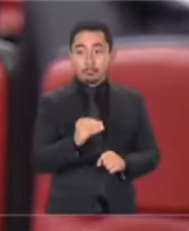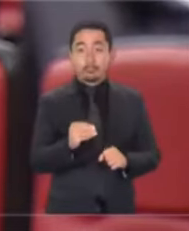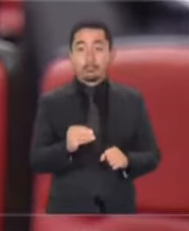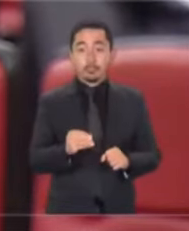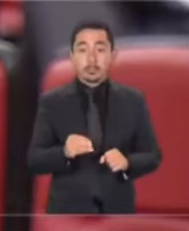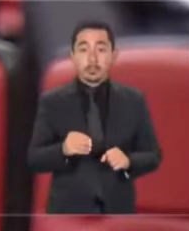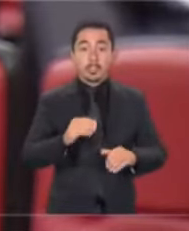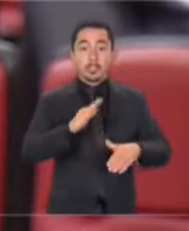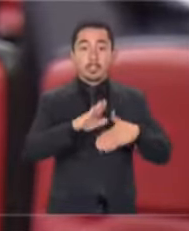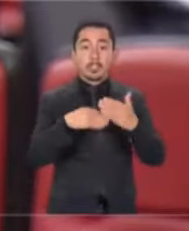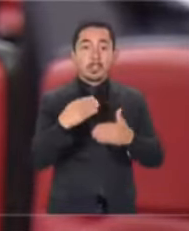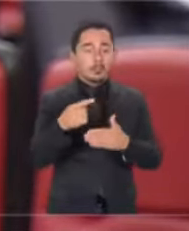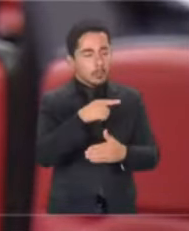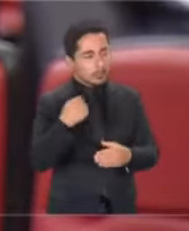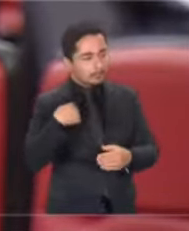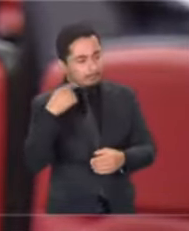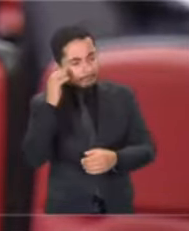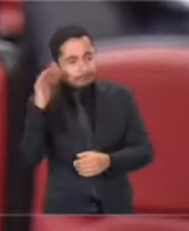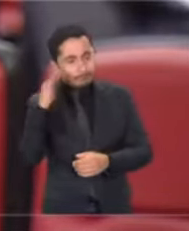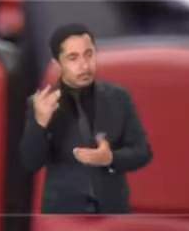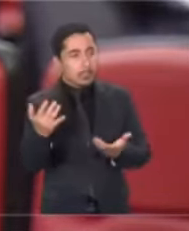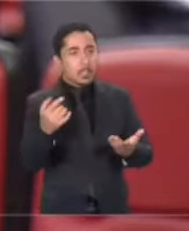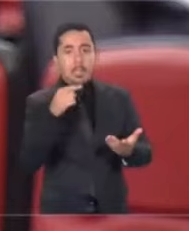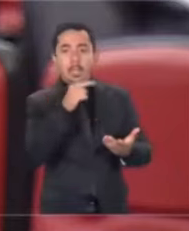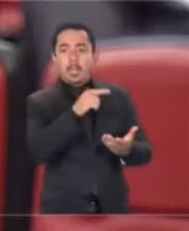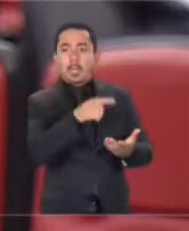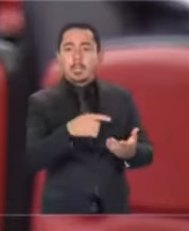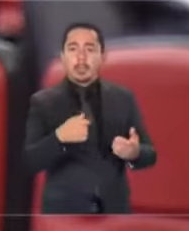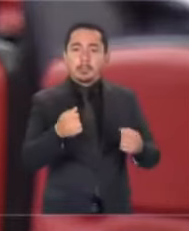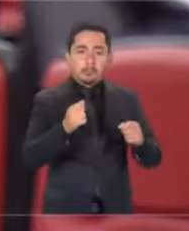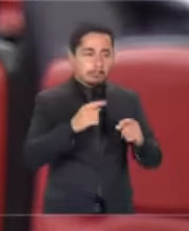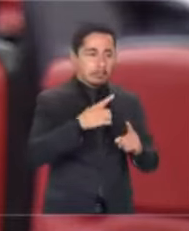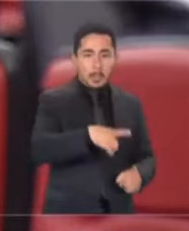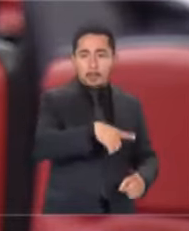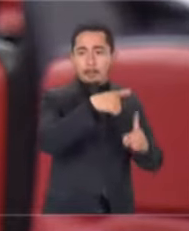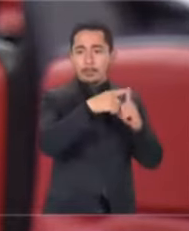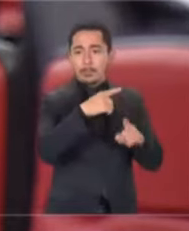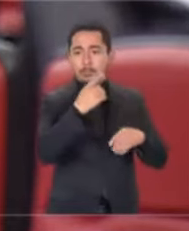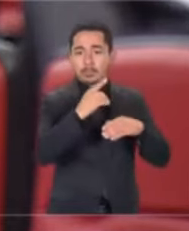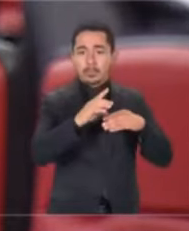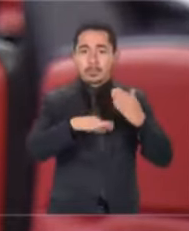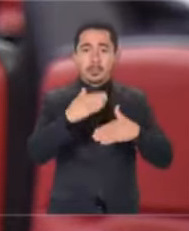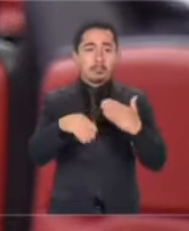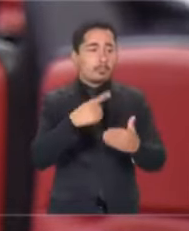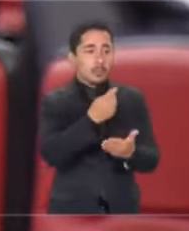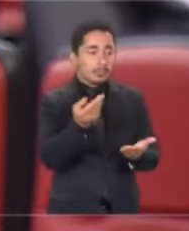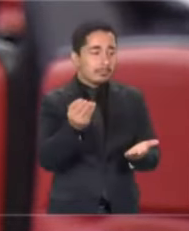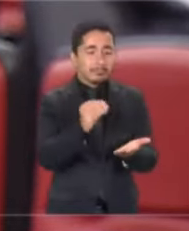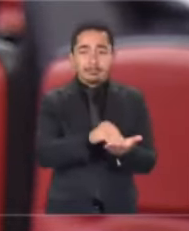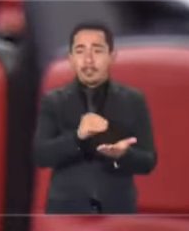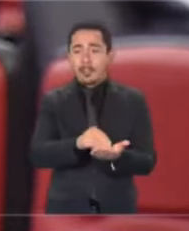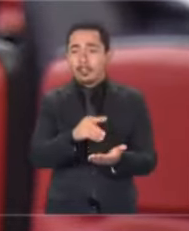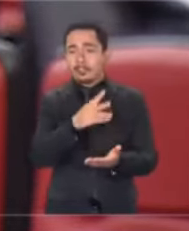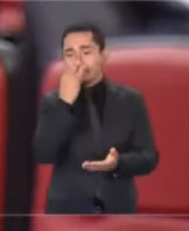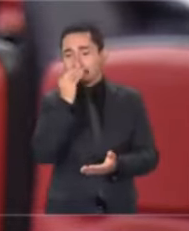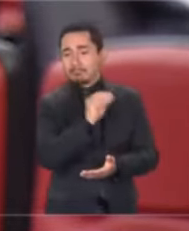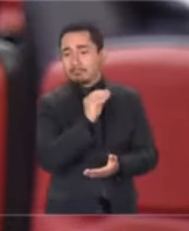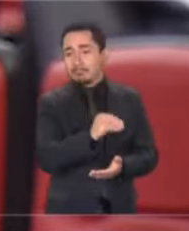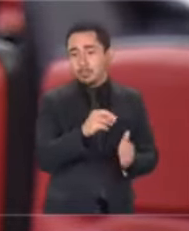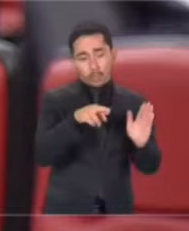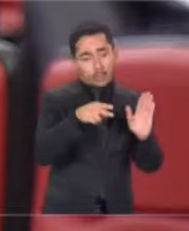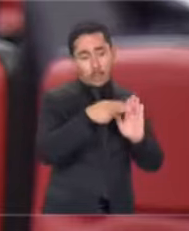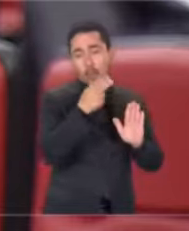E fico eu a questionar, excelentíssimos, qual é esse nível de positivismo exegésico que se chegou, que o efeito pragmático da norma está sendo ignorado. E não se